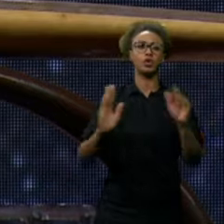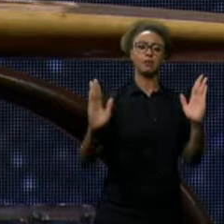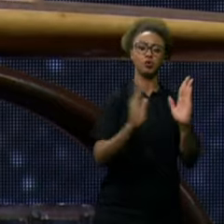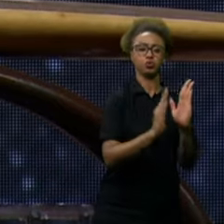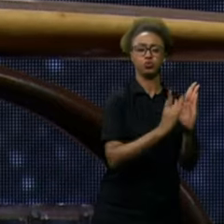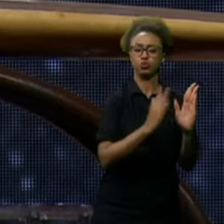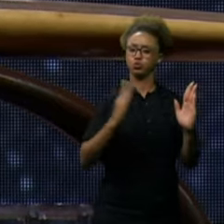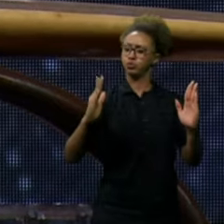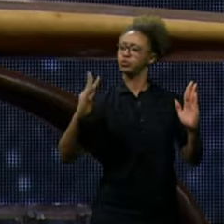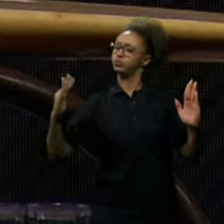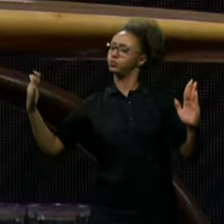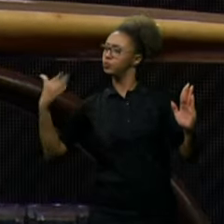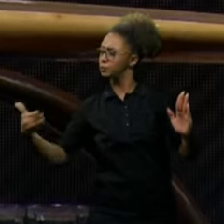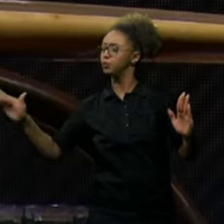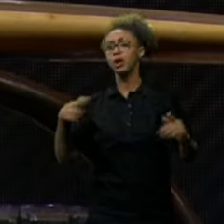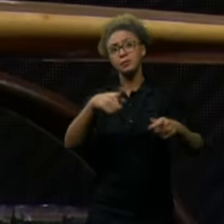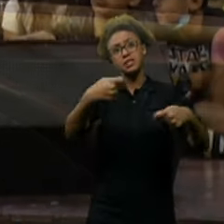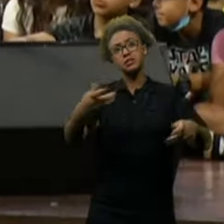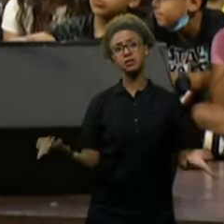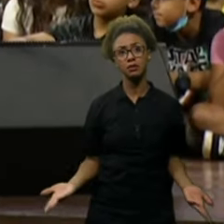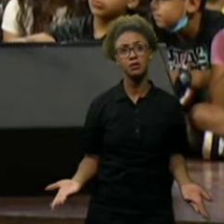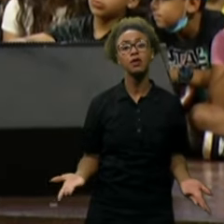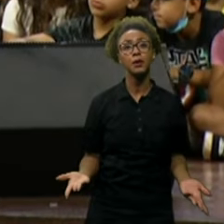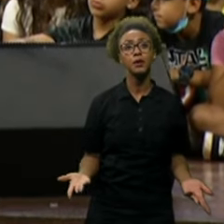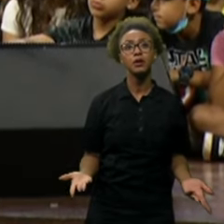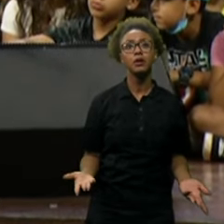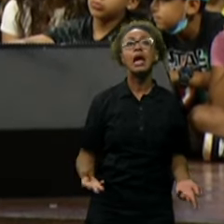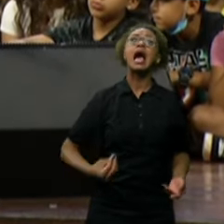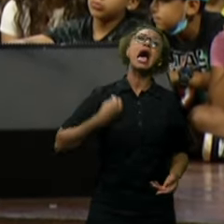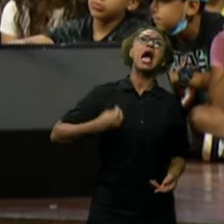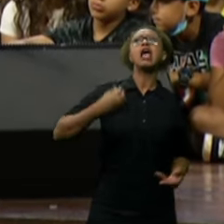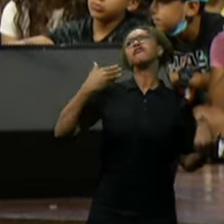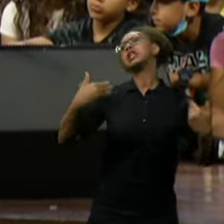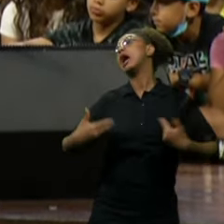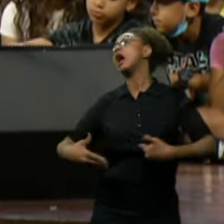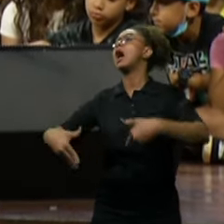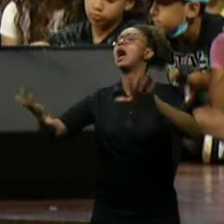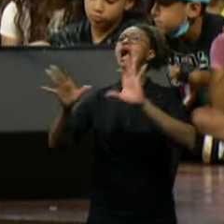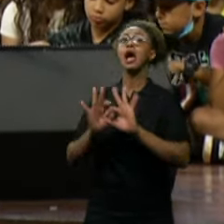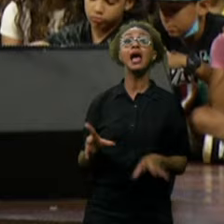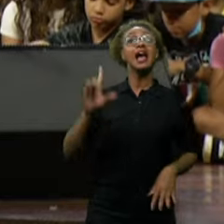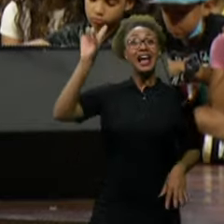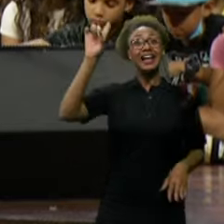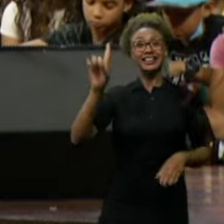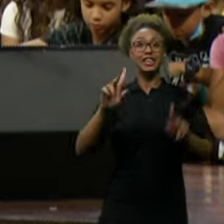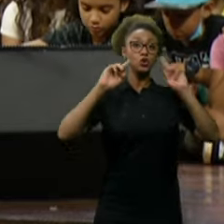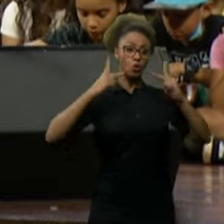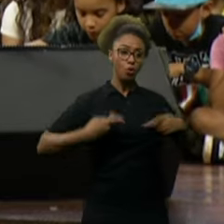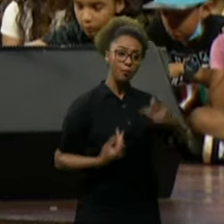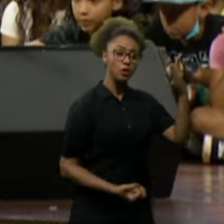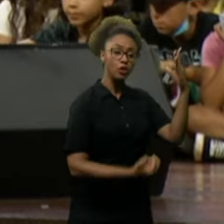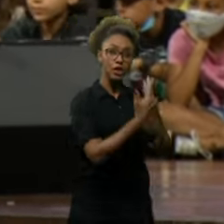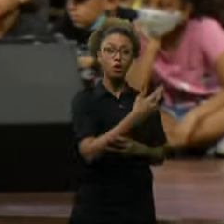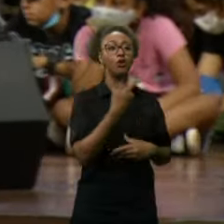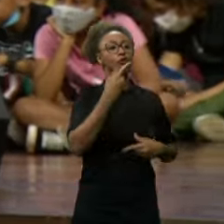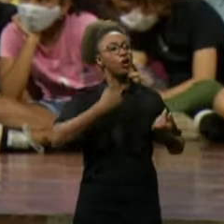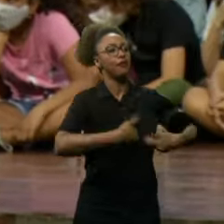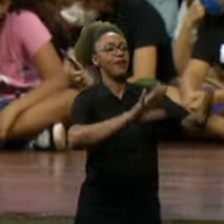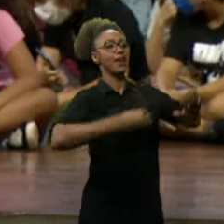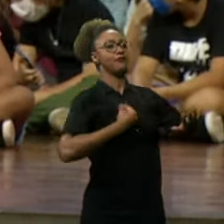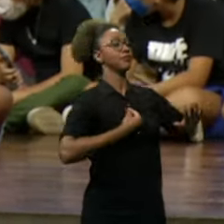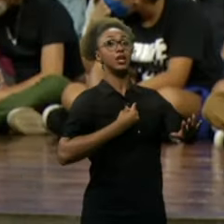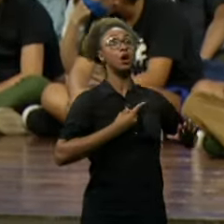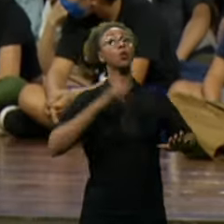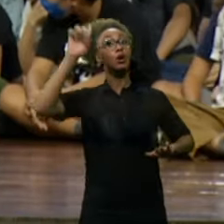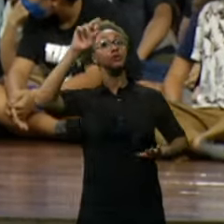e principalmente a longo prazo você não tem que deixar a vida te levar Quando o senhor criou o homem Ele não disse vivo ele disse governe